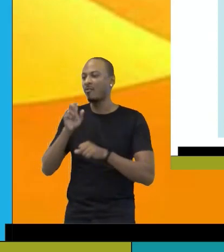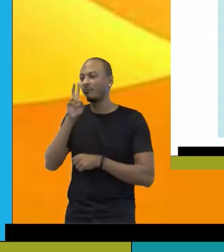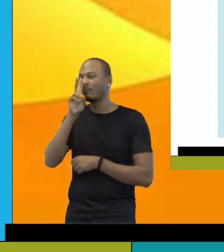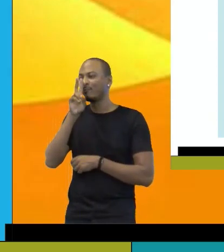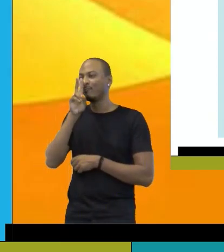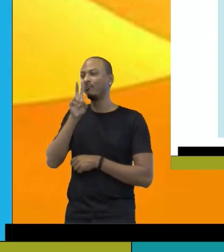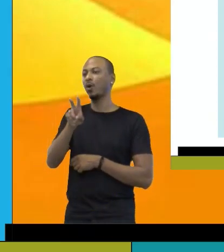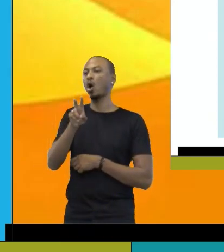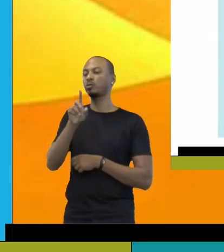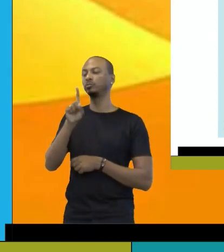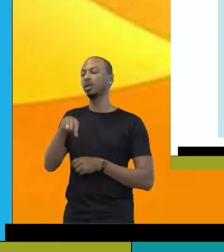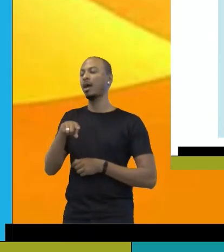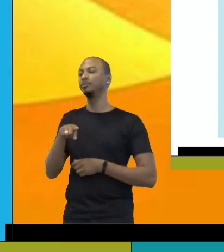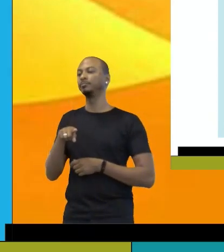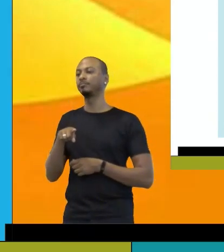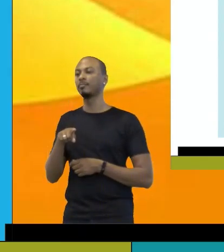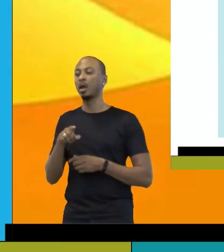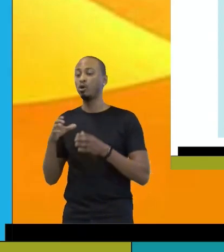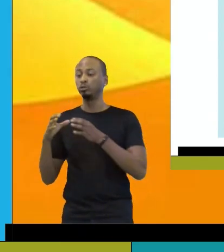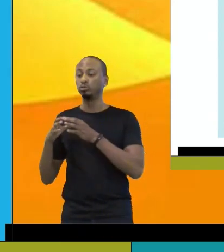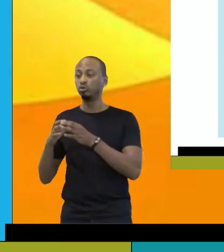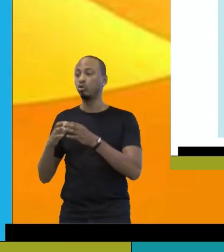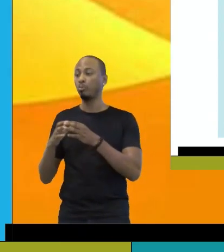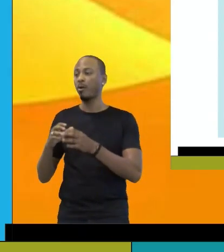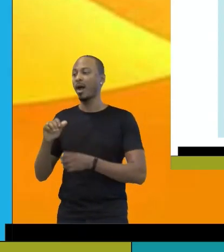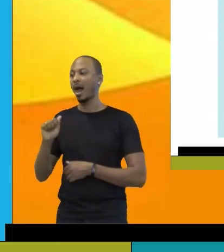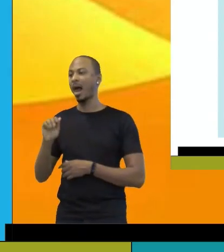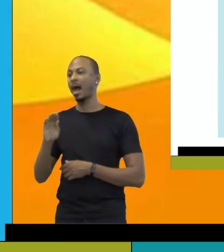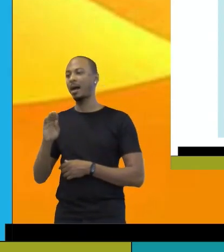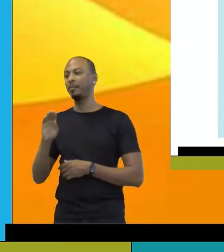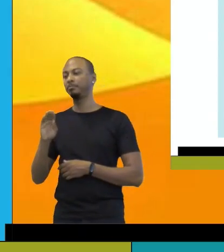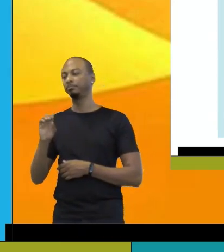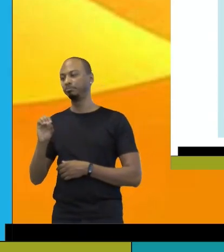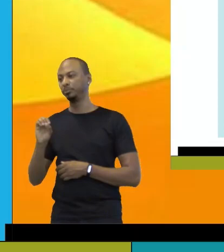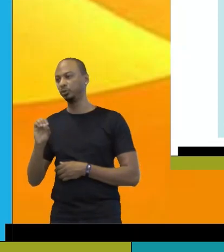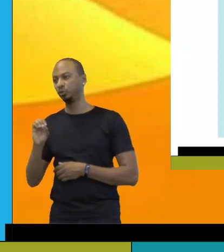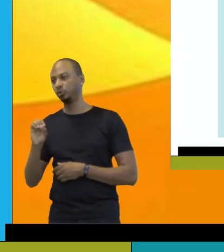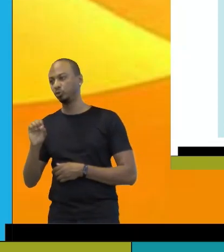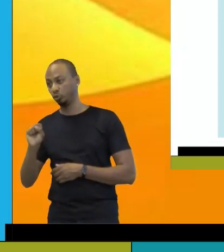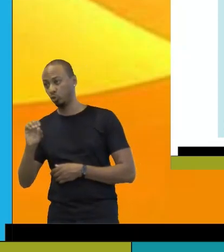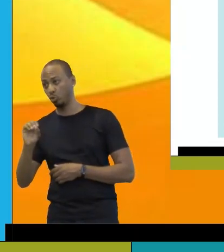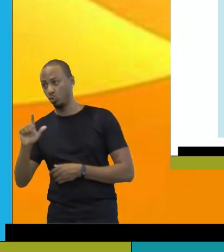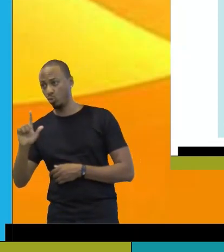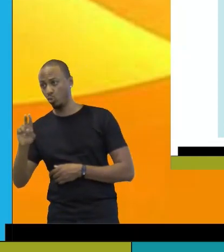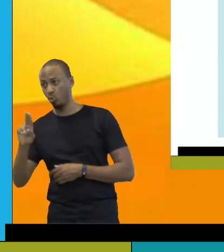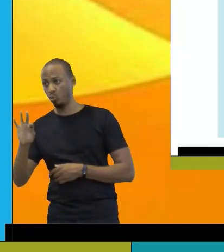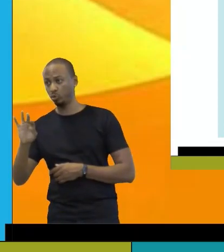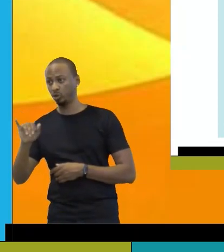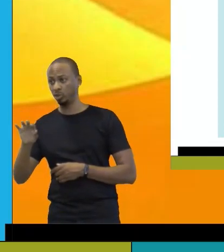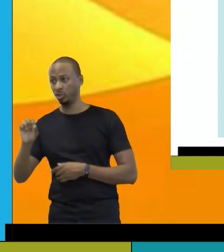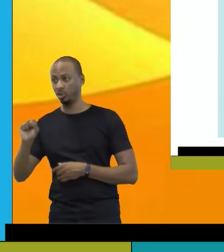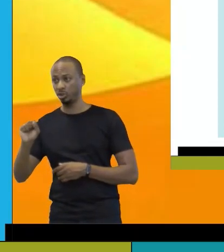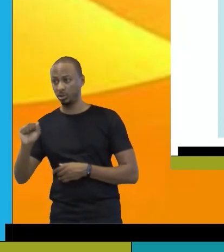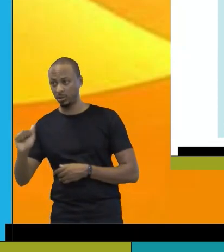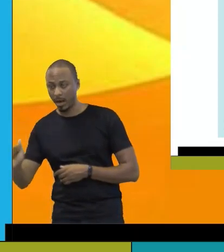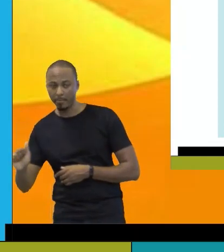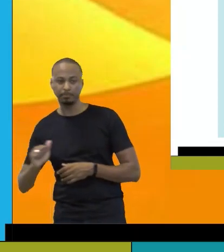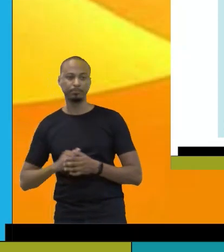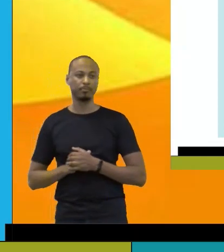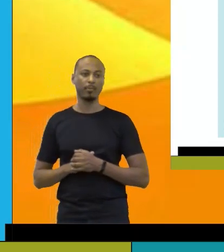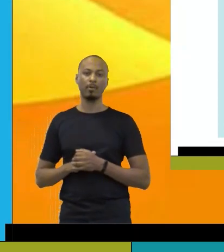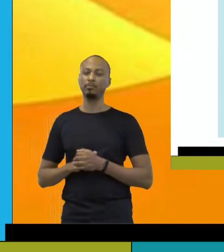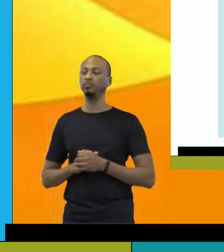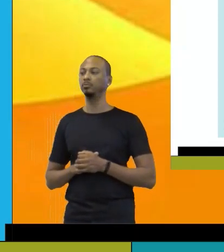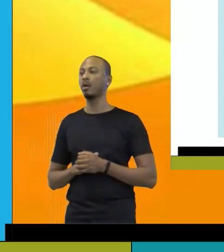absolutista, uma forte centralização nas mãos dos estados nacionais modernos. O que é que a gente precisa